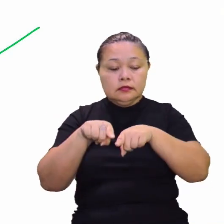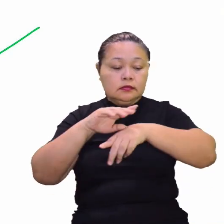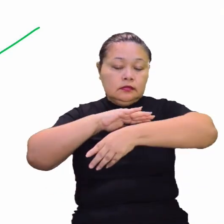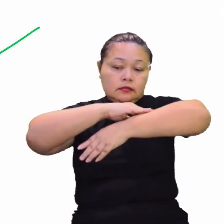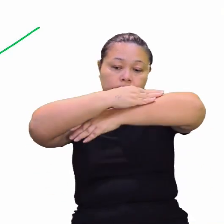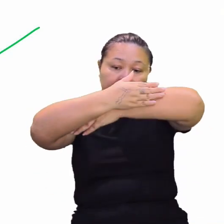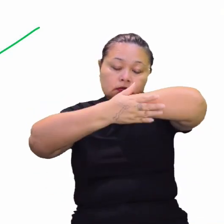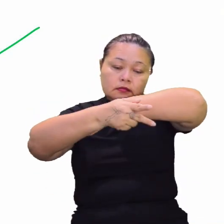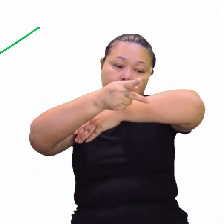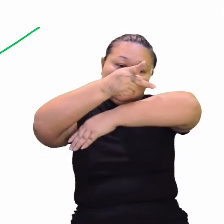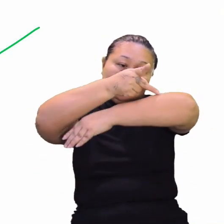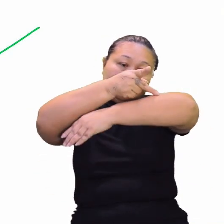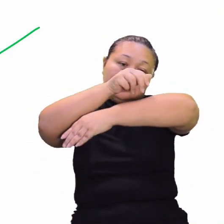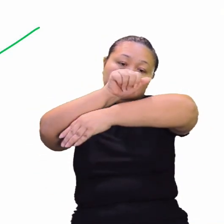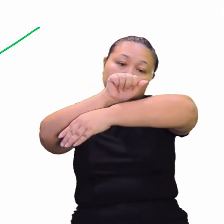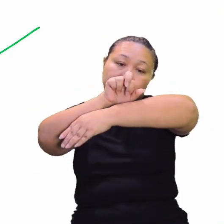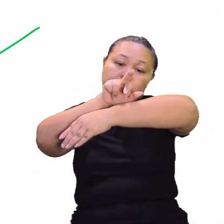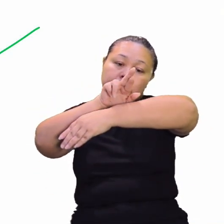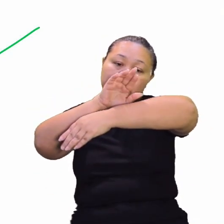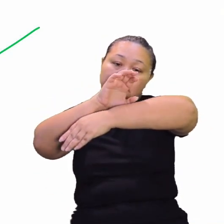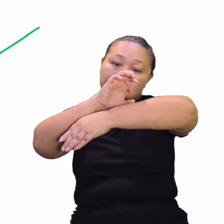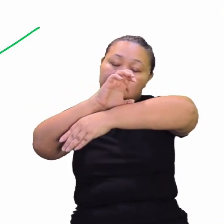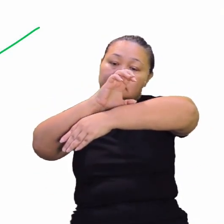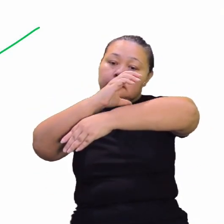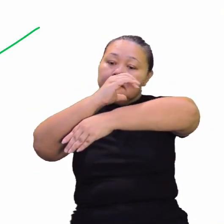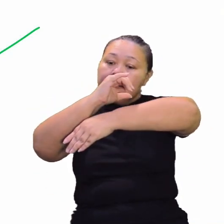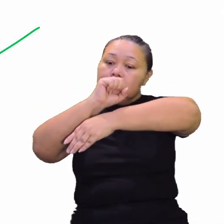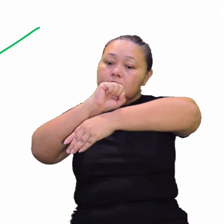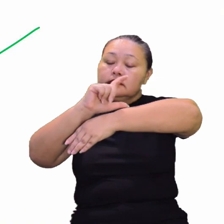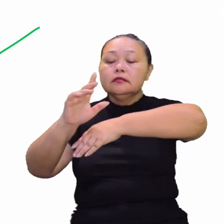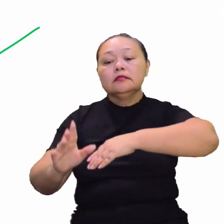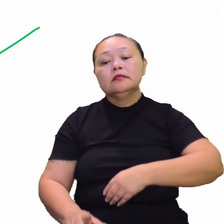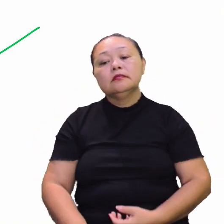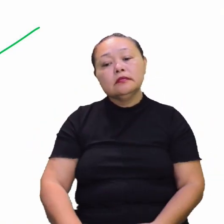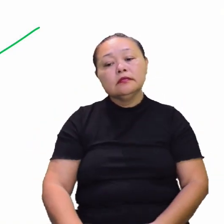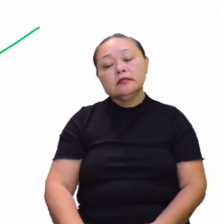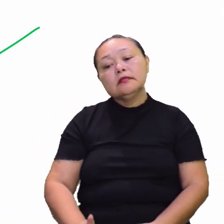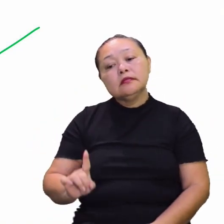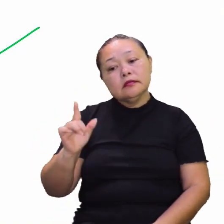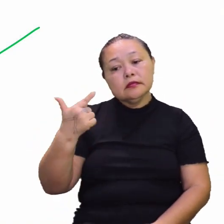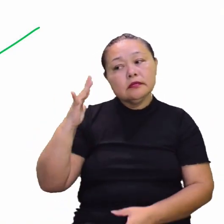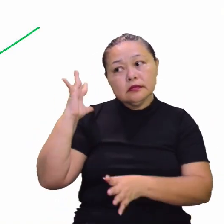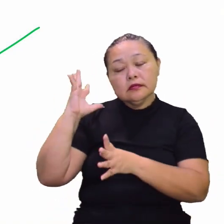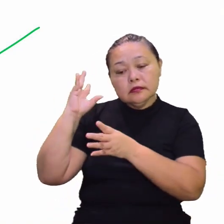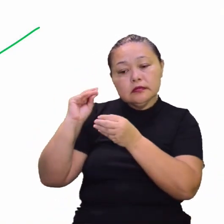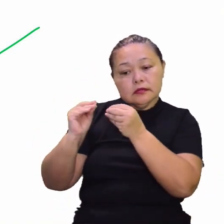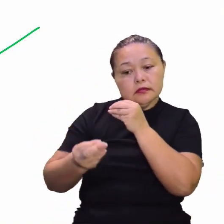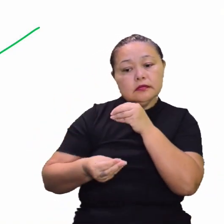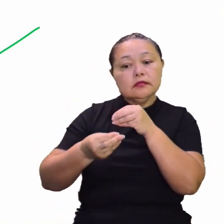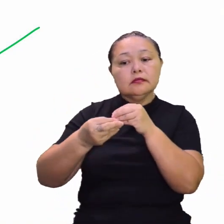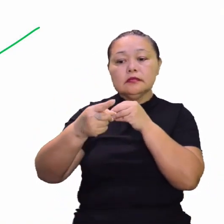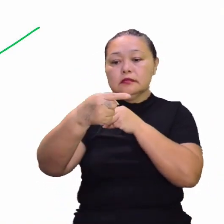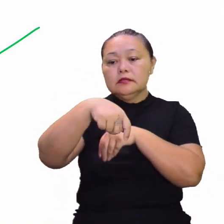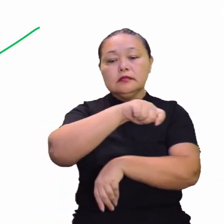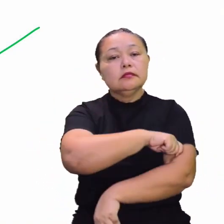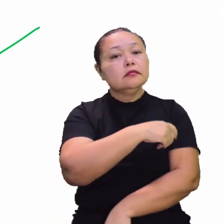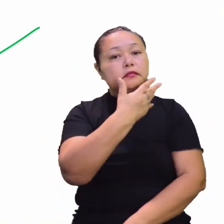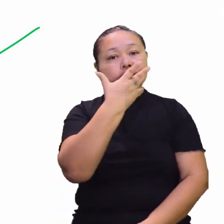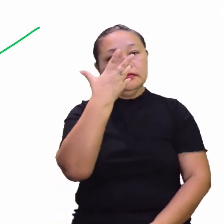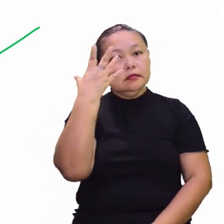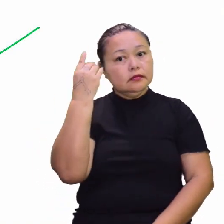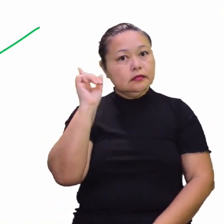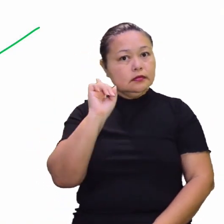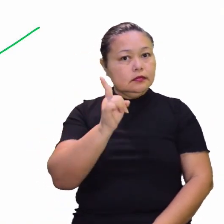Parecis. Exatamente. É isso? Muito Beleza. bem. Só a nível de recapitulação para o aluno não esquecer desse